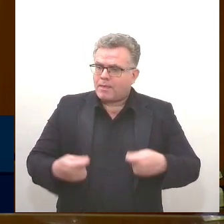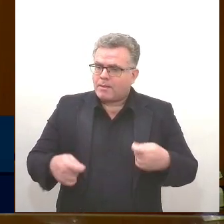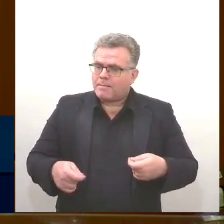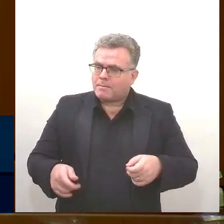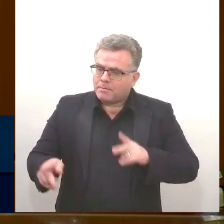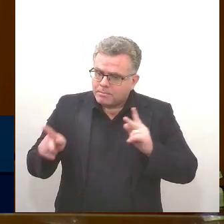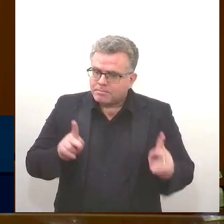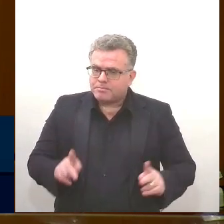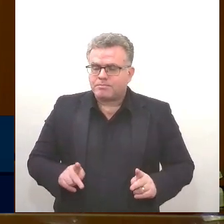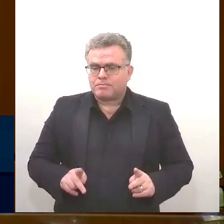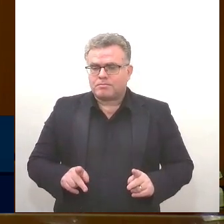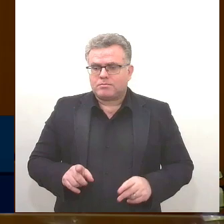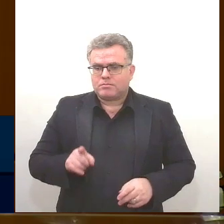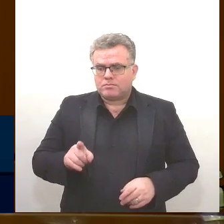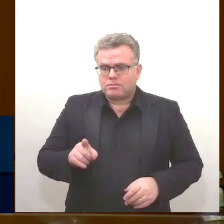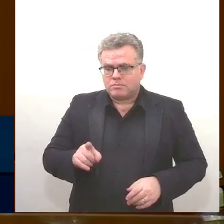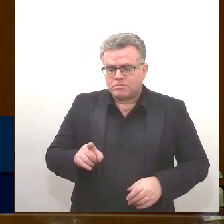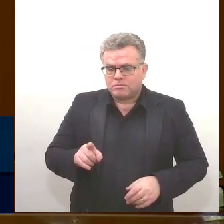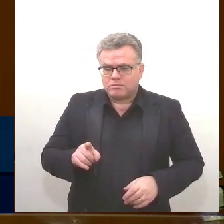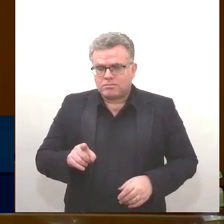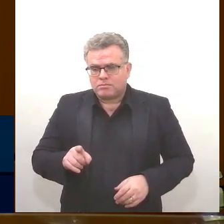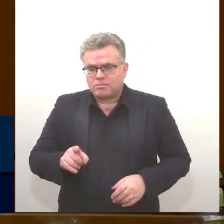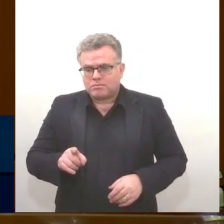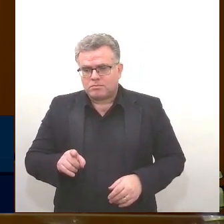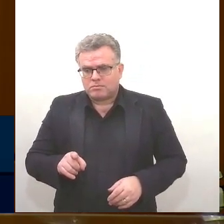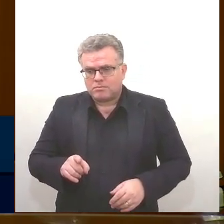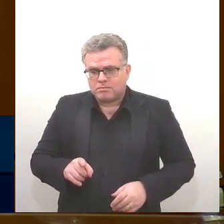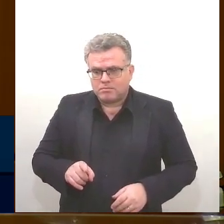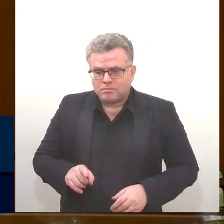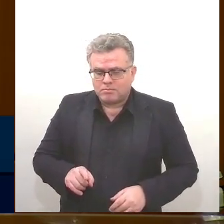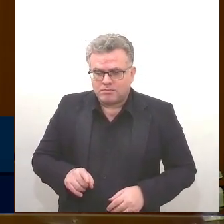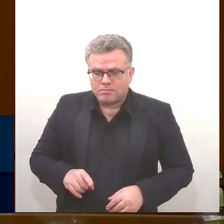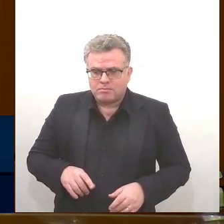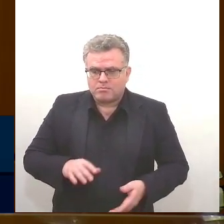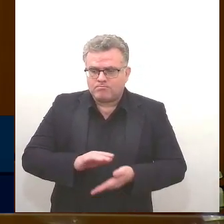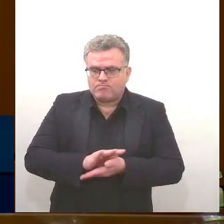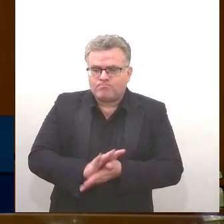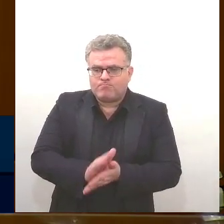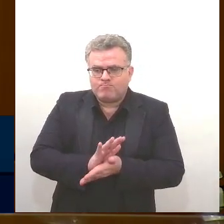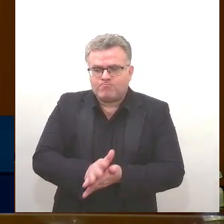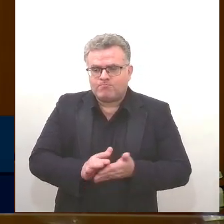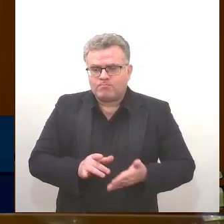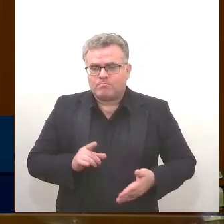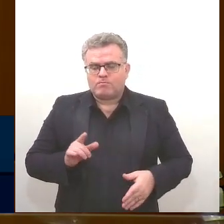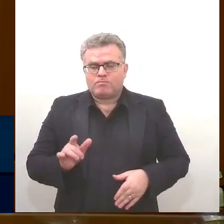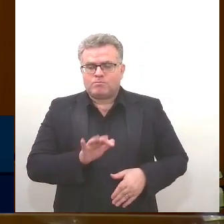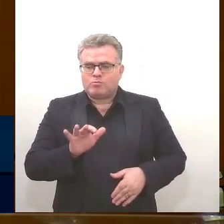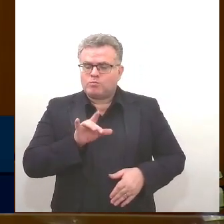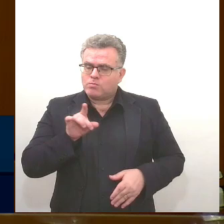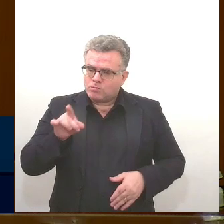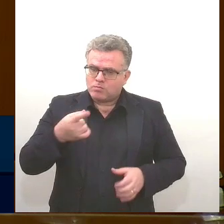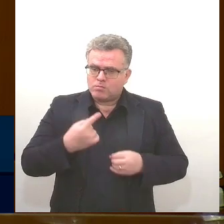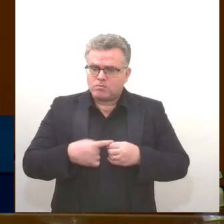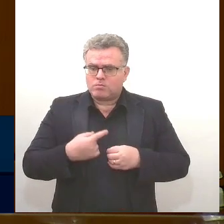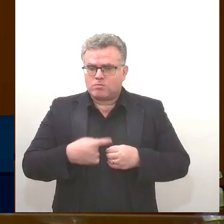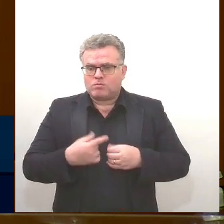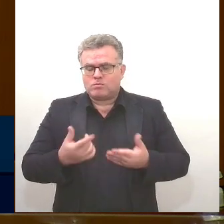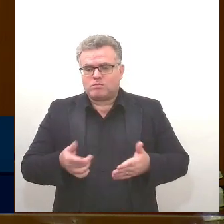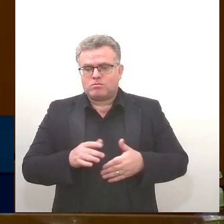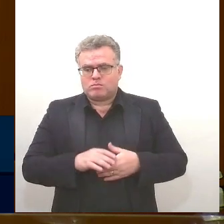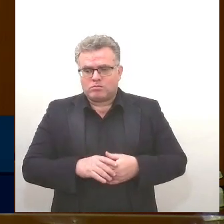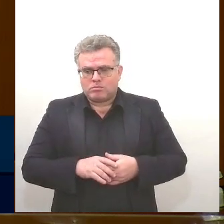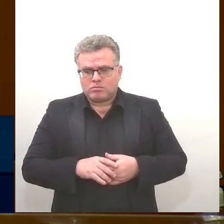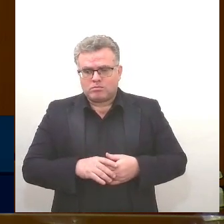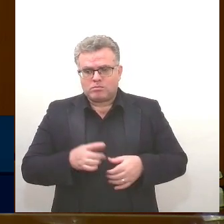política coronelista da velha política do município de lagarto a política de lagarto ela precisa ser